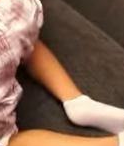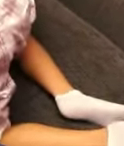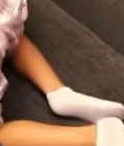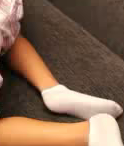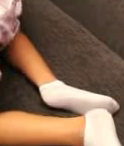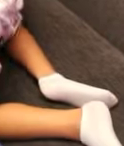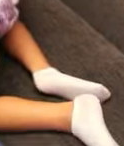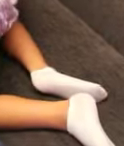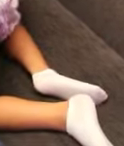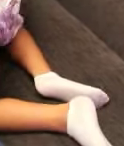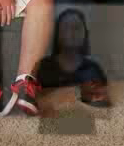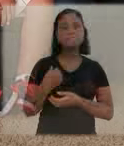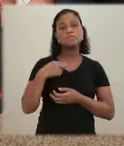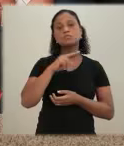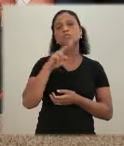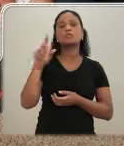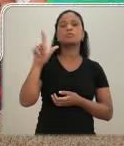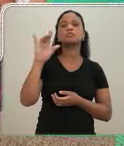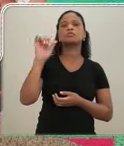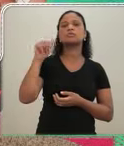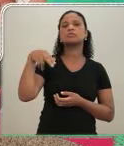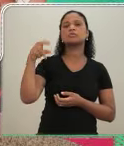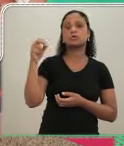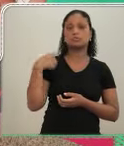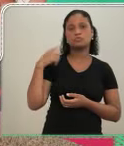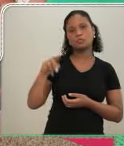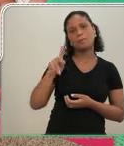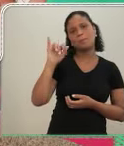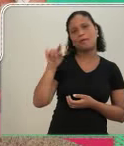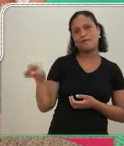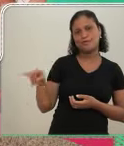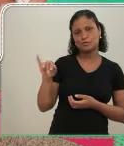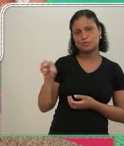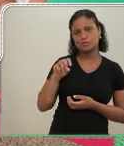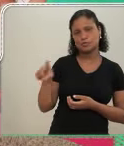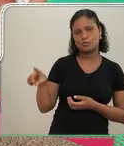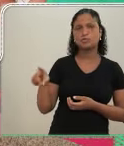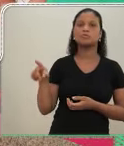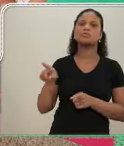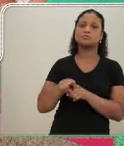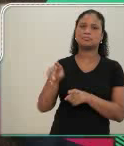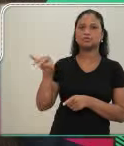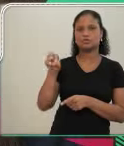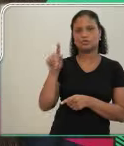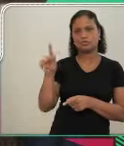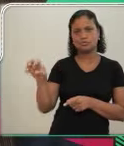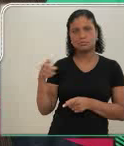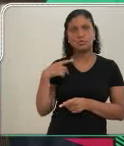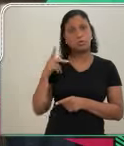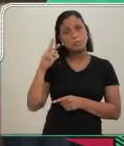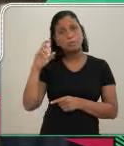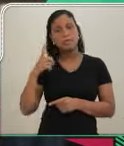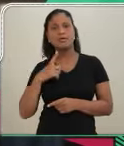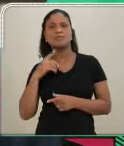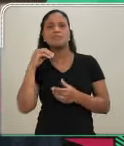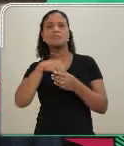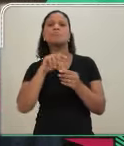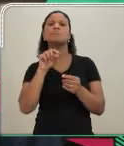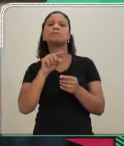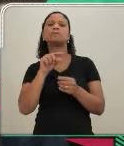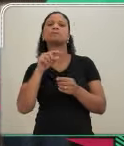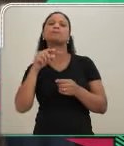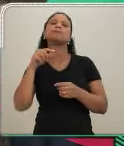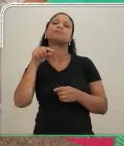Pedro. Meu nome é Luciano, eu sou o pai do João e do Jorge. O pai que está tendo diagnóstico de